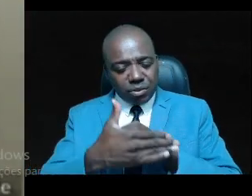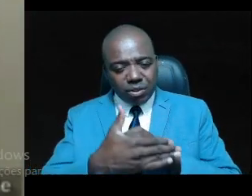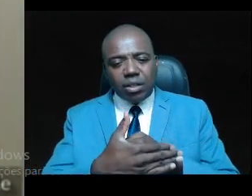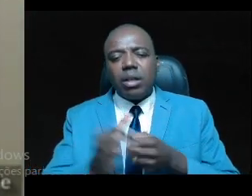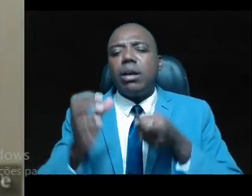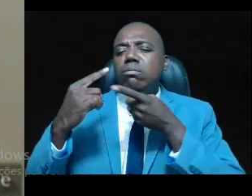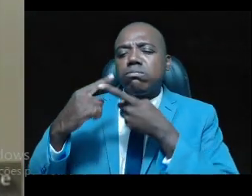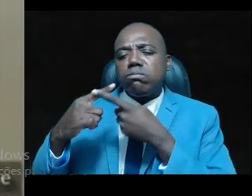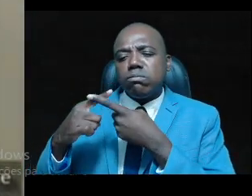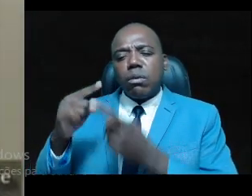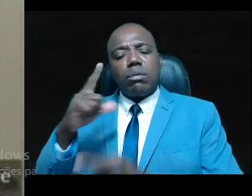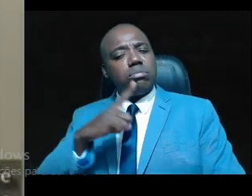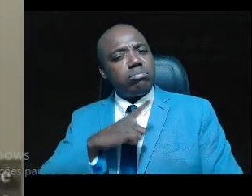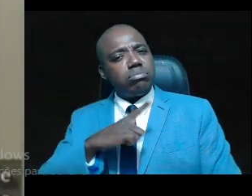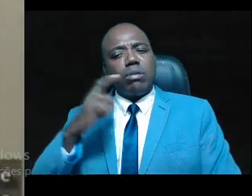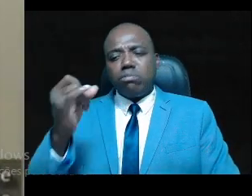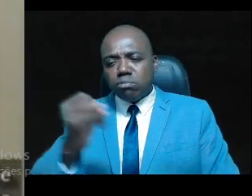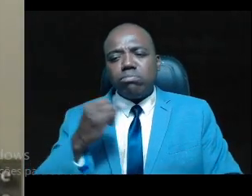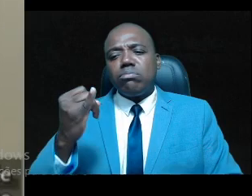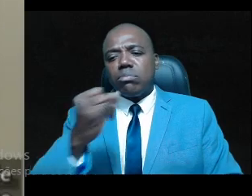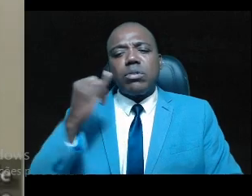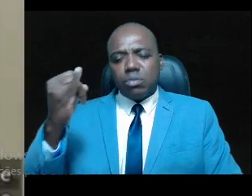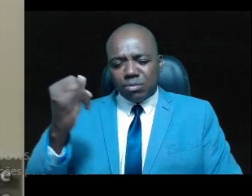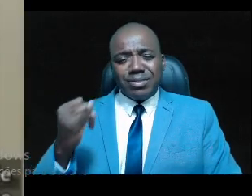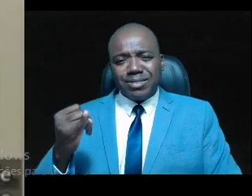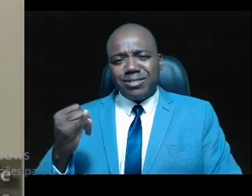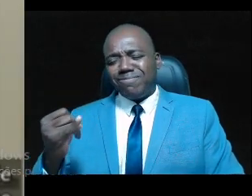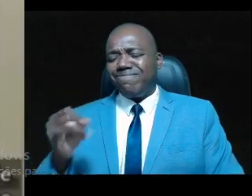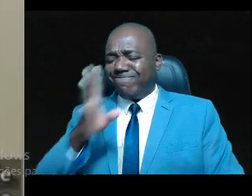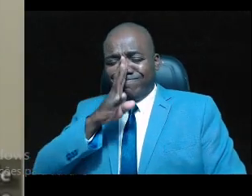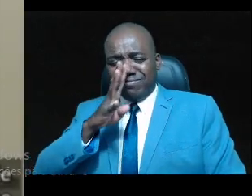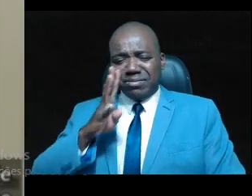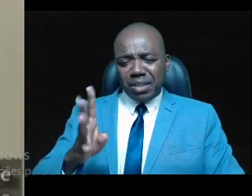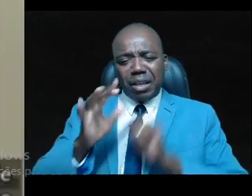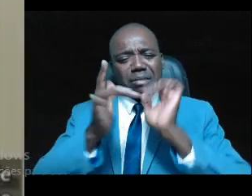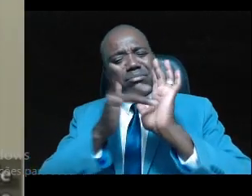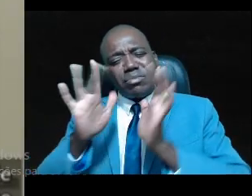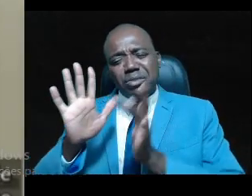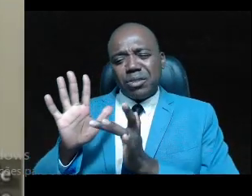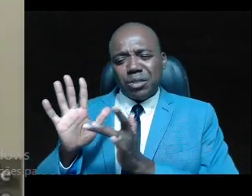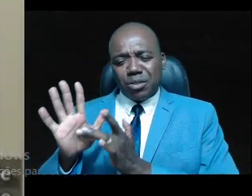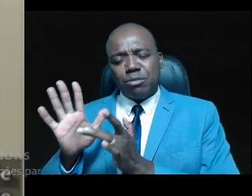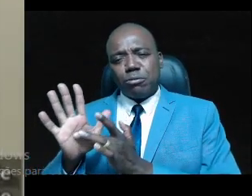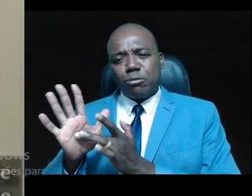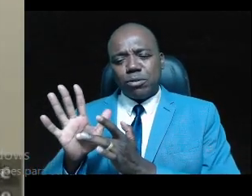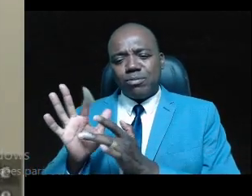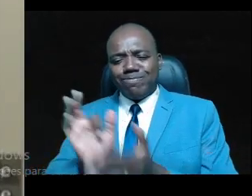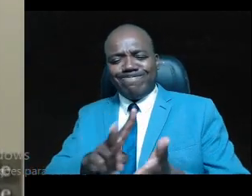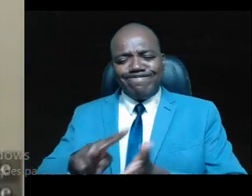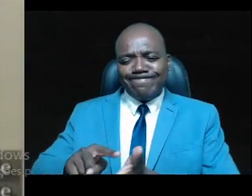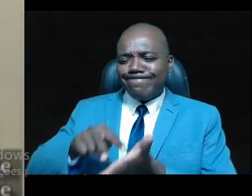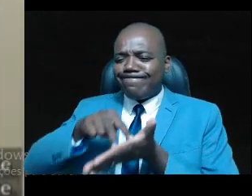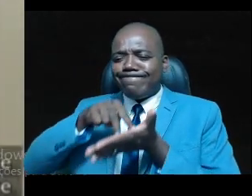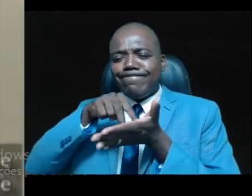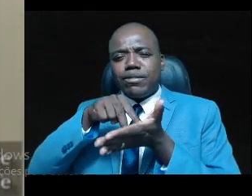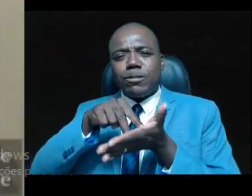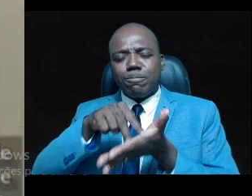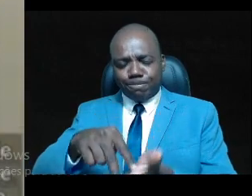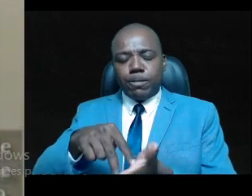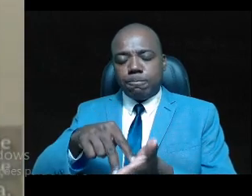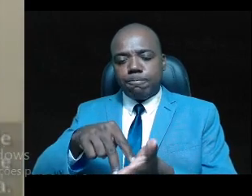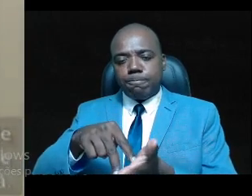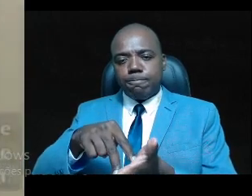Tendo por maiores riquezas o vitupério de Cristo do que os tesouros do Egito, porque tinha em vista